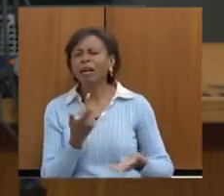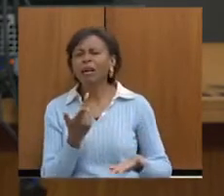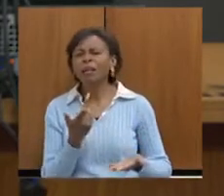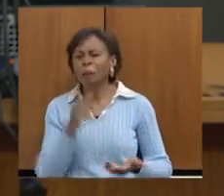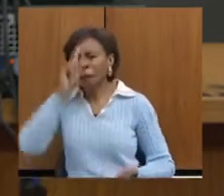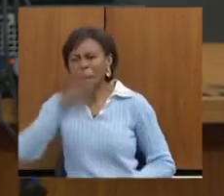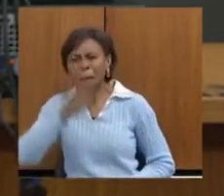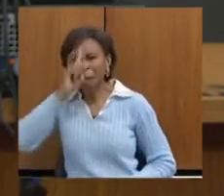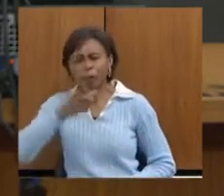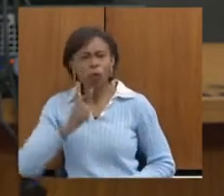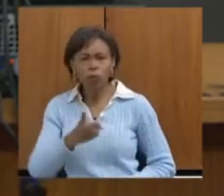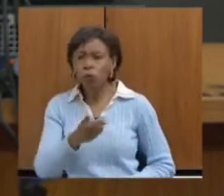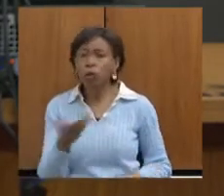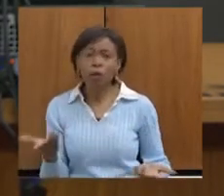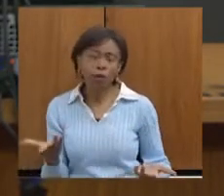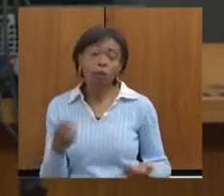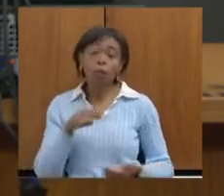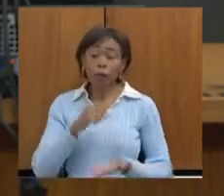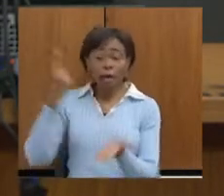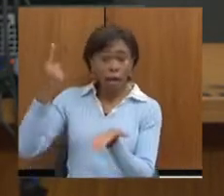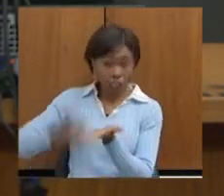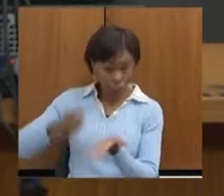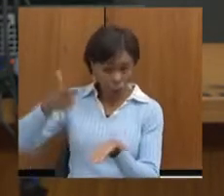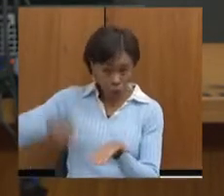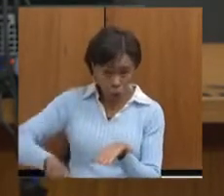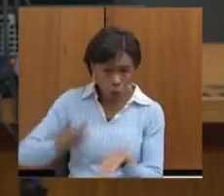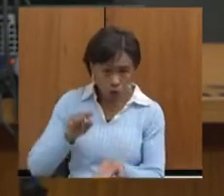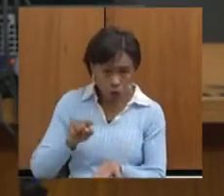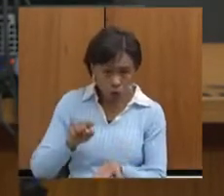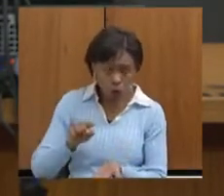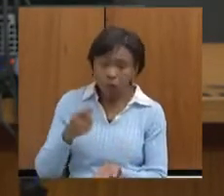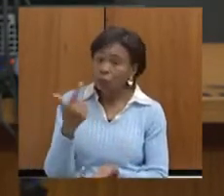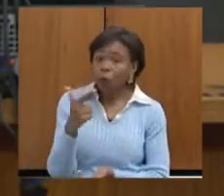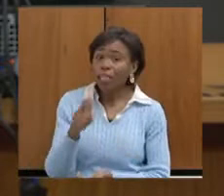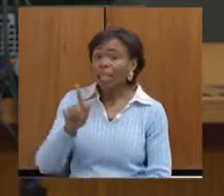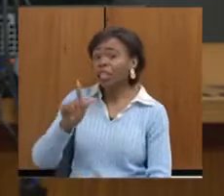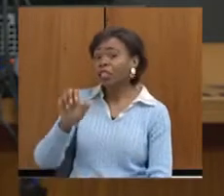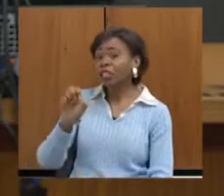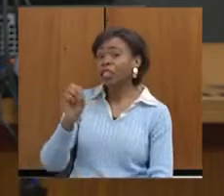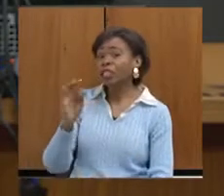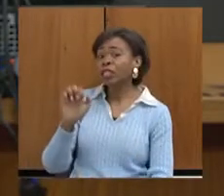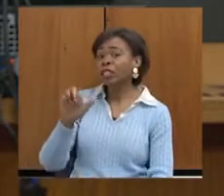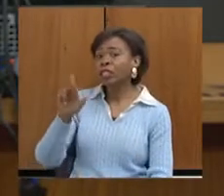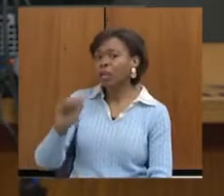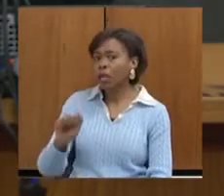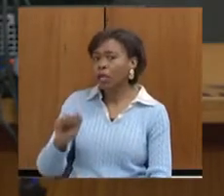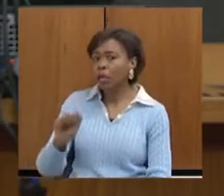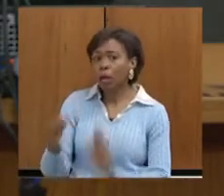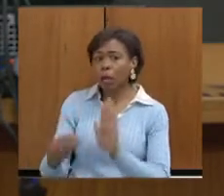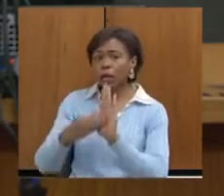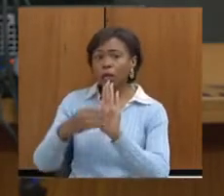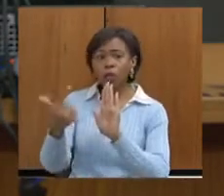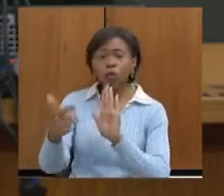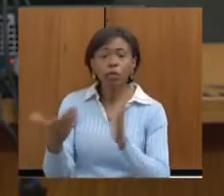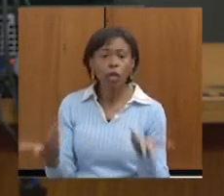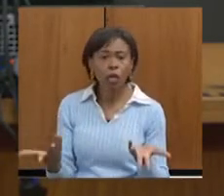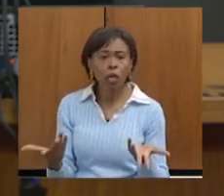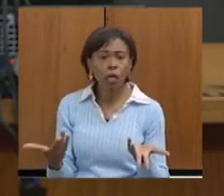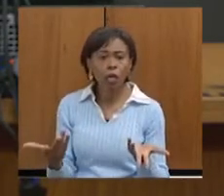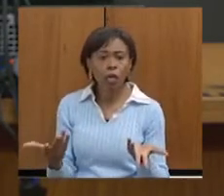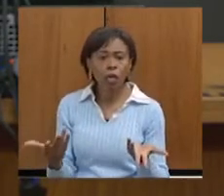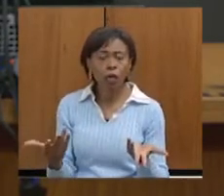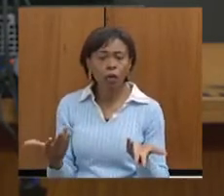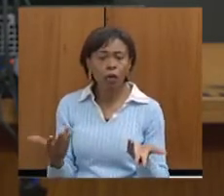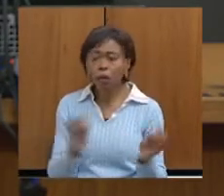outra coisa a gente na repartição ação não tem o relacionamento de Gesteira na raiva pontuação o resto da mesa diretora não vai acontecer isso está